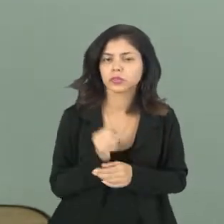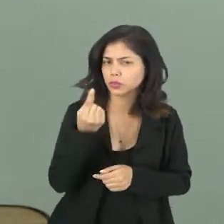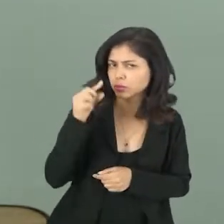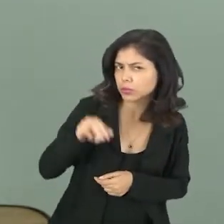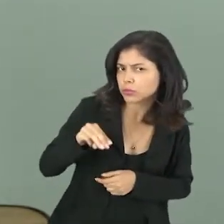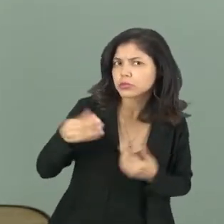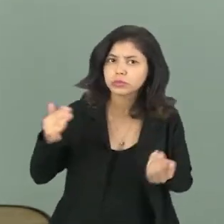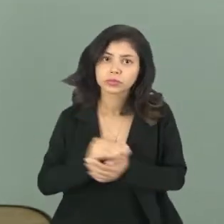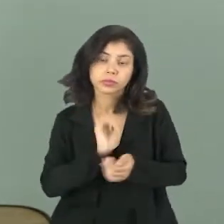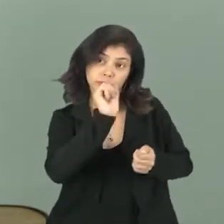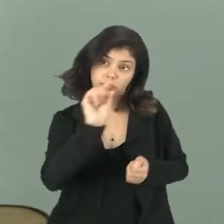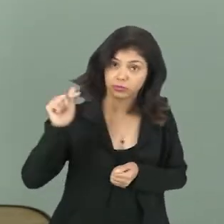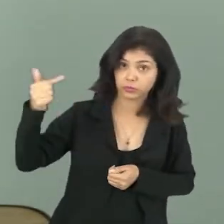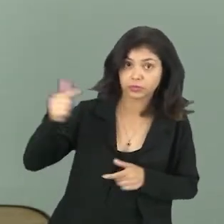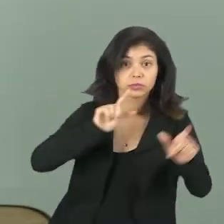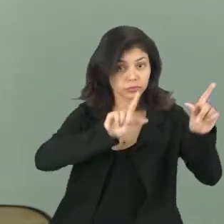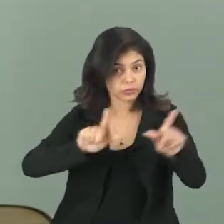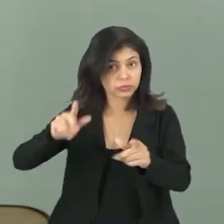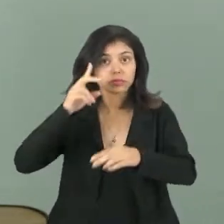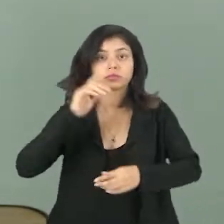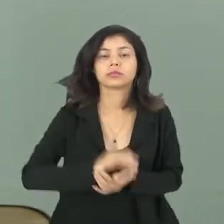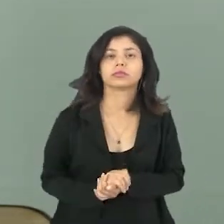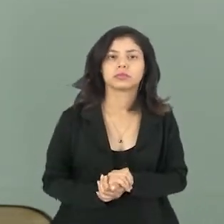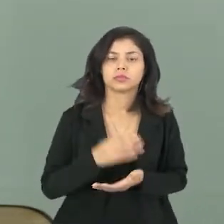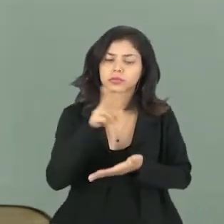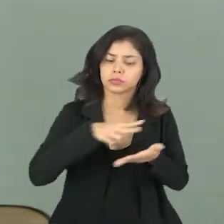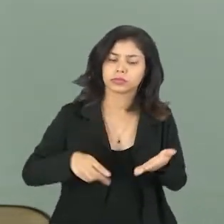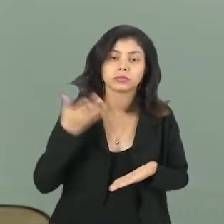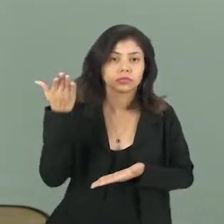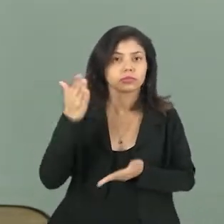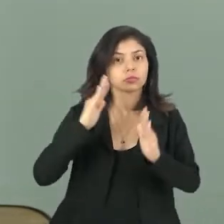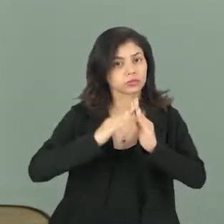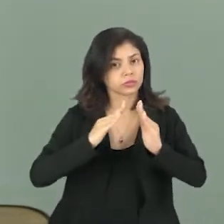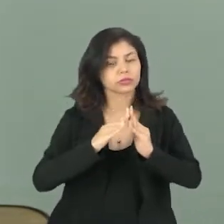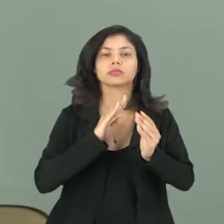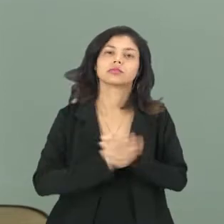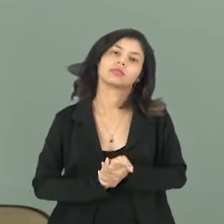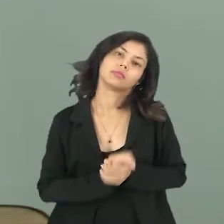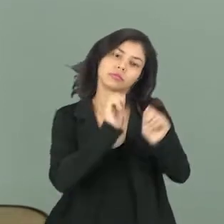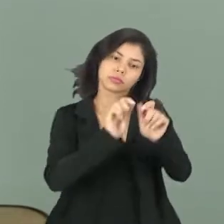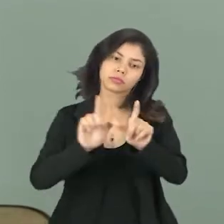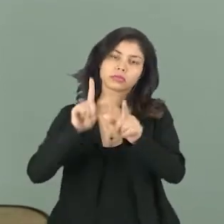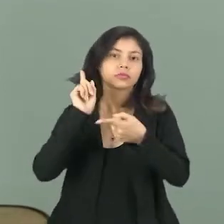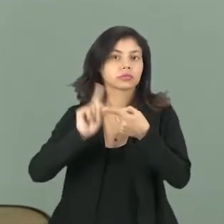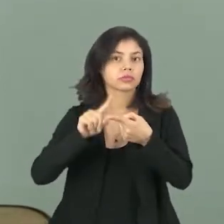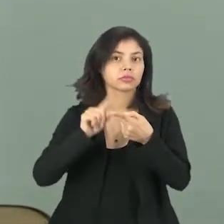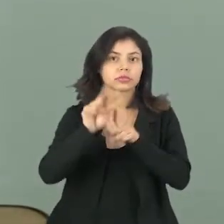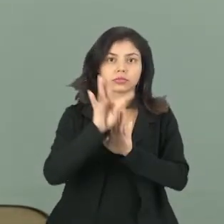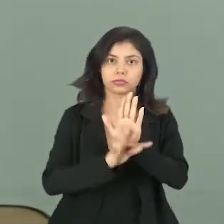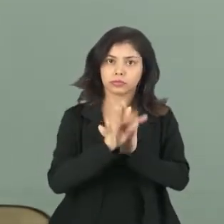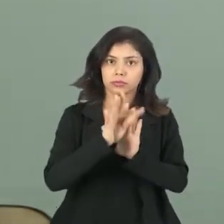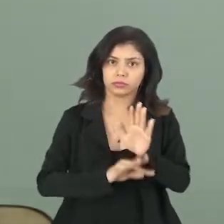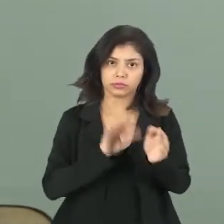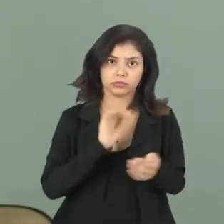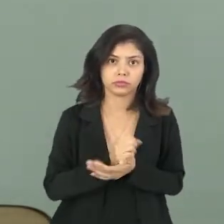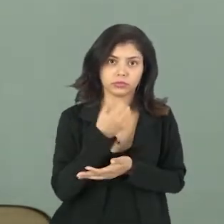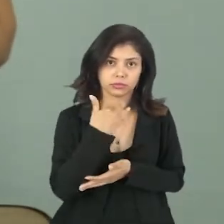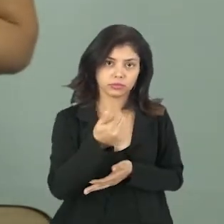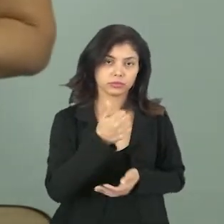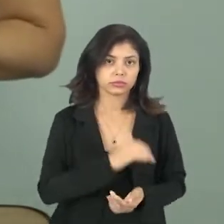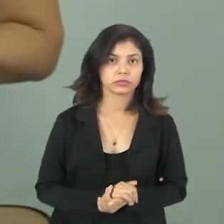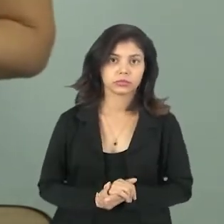para ir lá no nosso cartaz e que você leia aí de casa da sua telinha o nosso primeiro texto Tudo bem